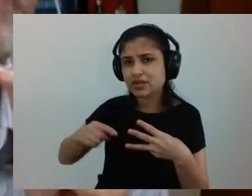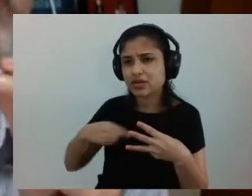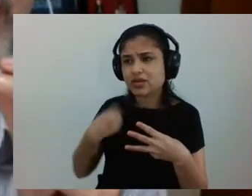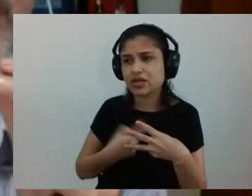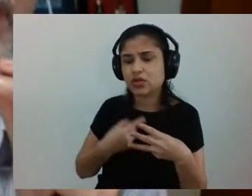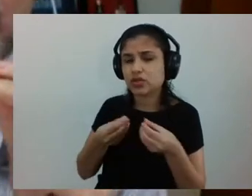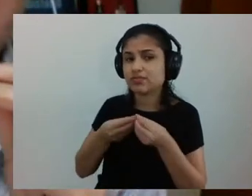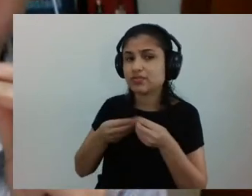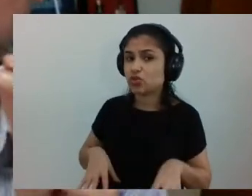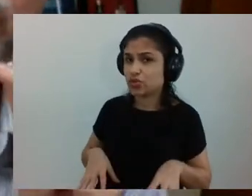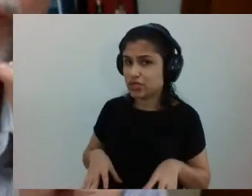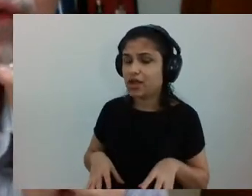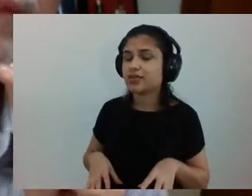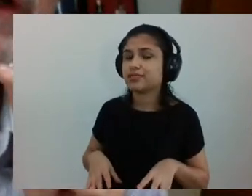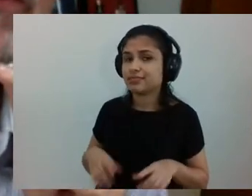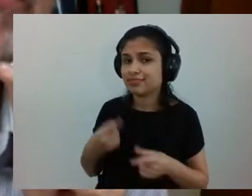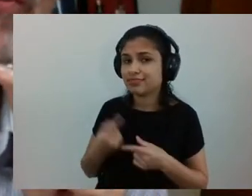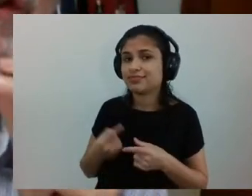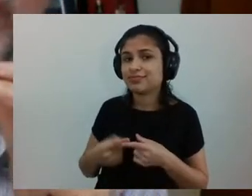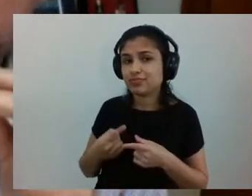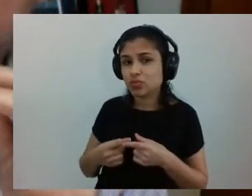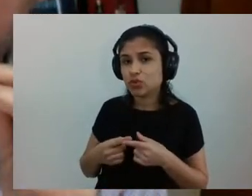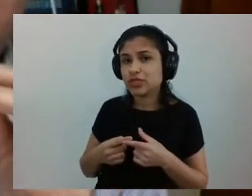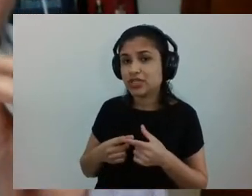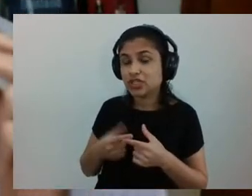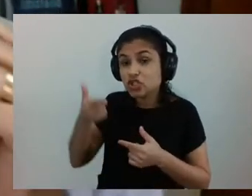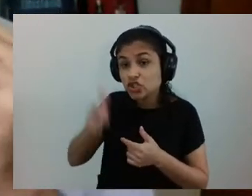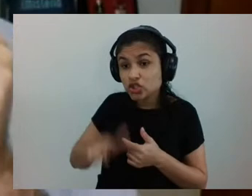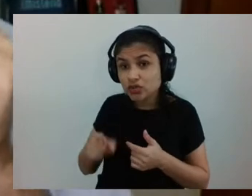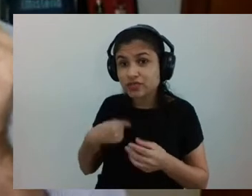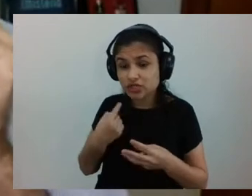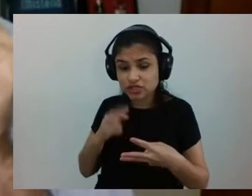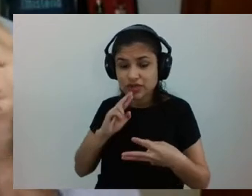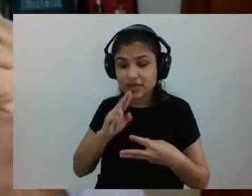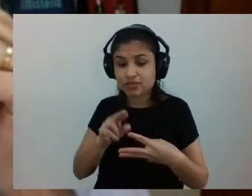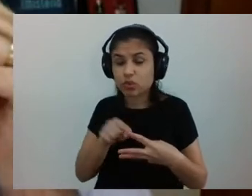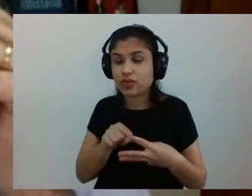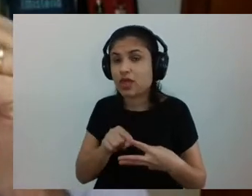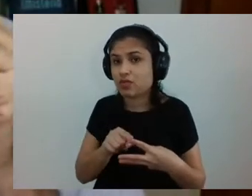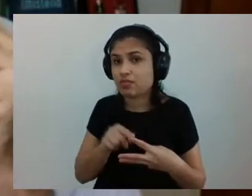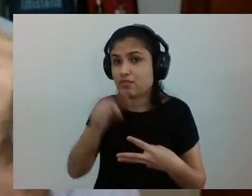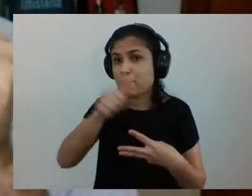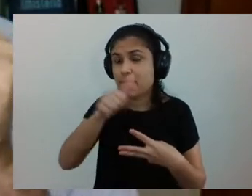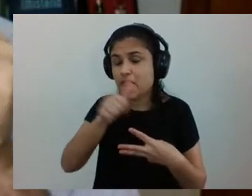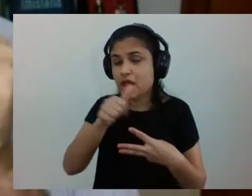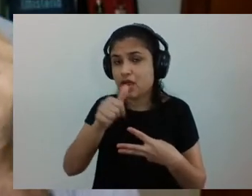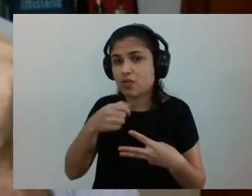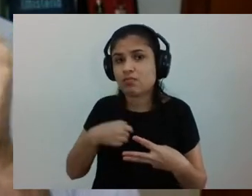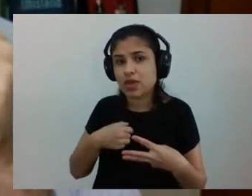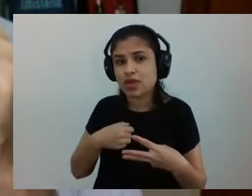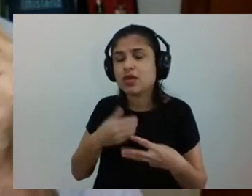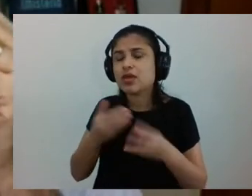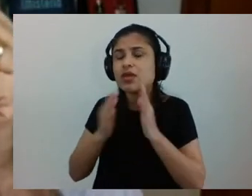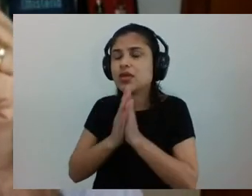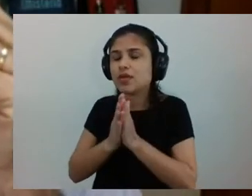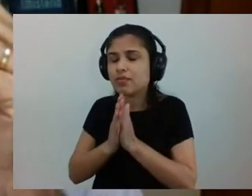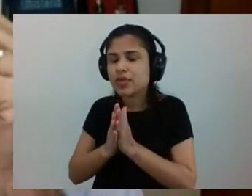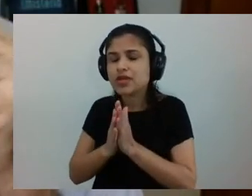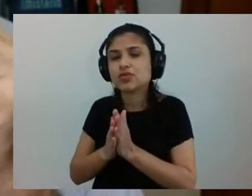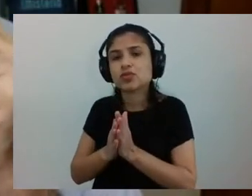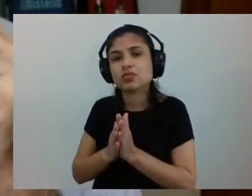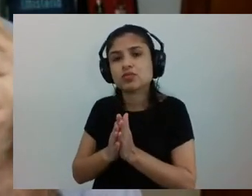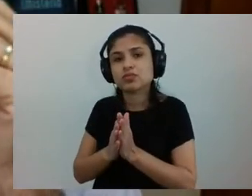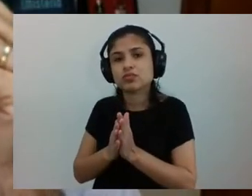né? Porque, novamente, estamos respondendo primeiro. Eu sugiro que mantenha... não repita essa sequência, sugiro que